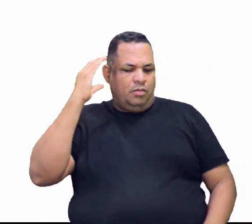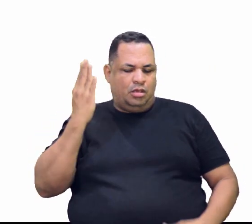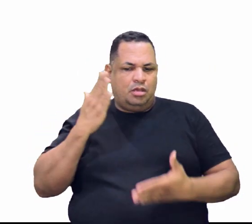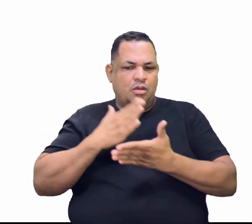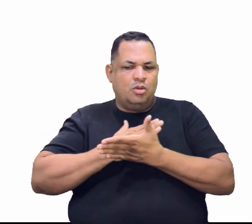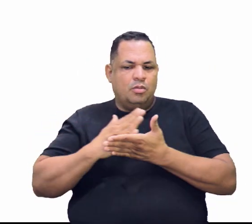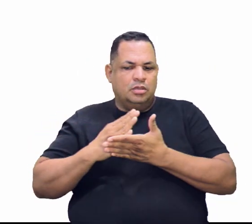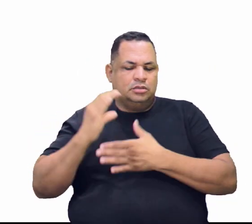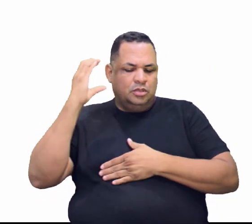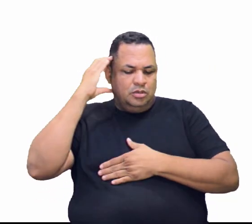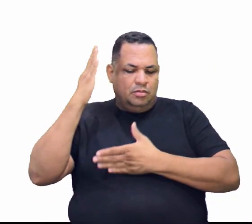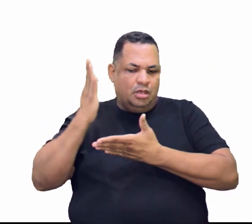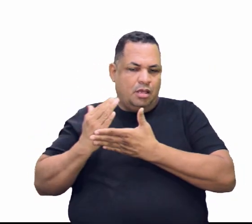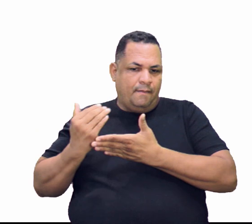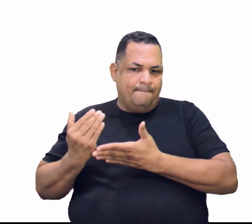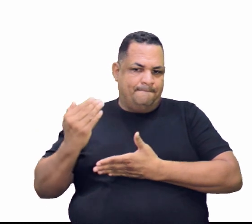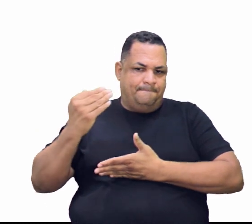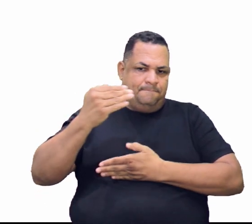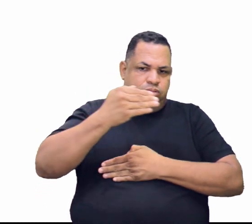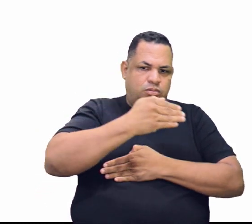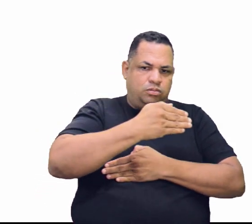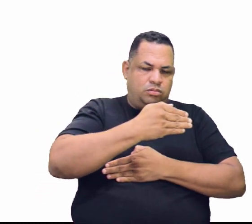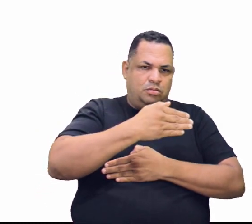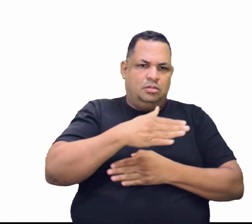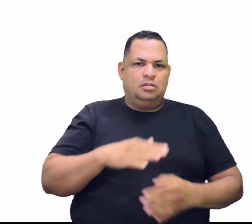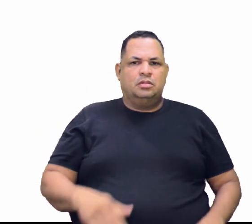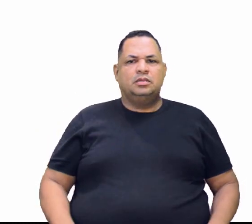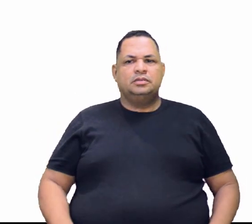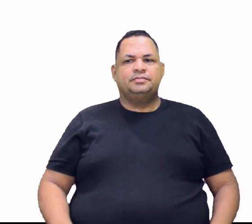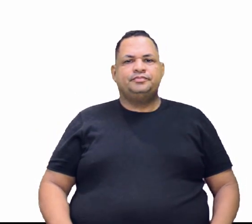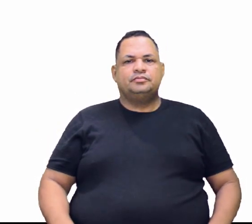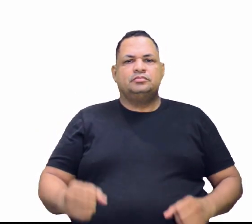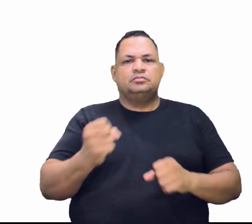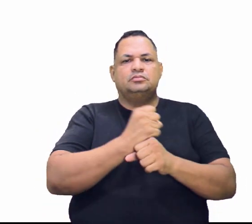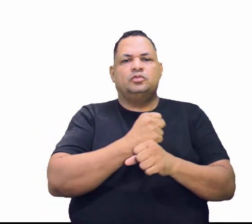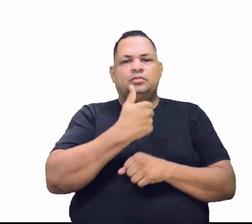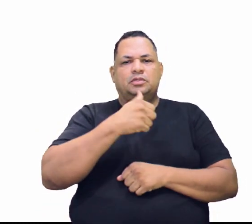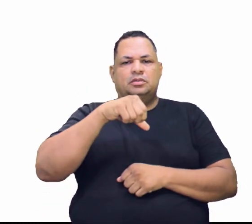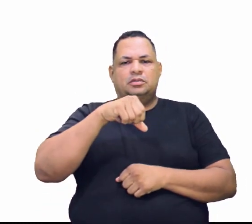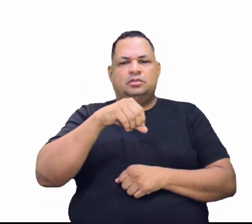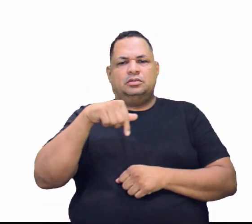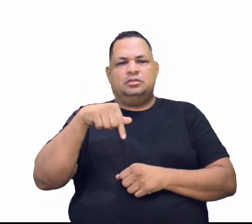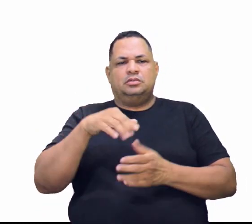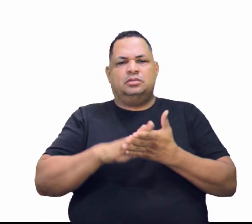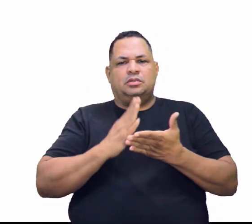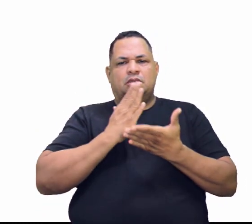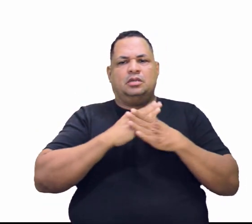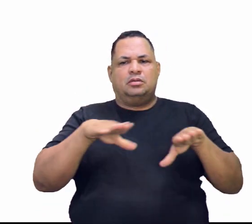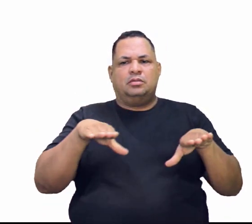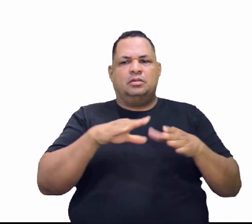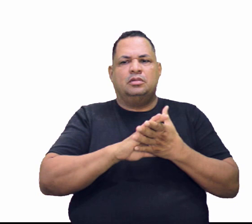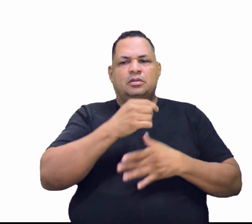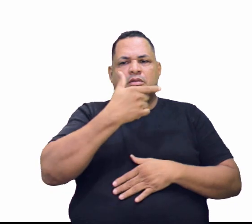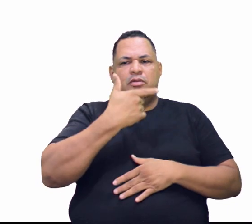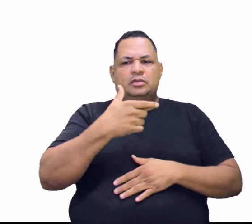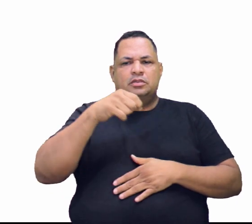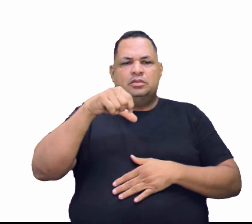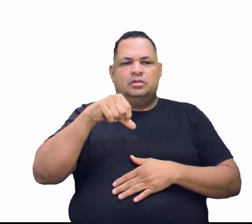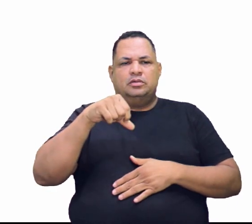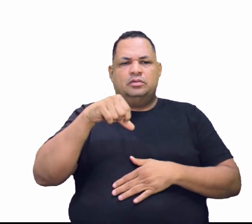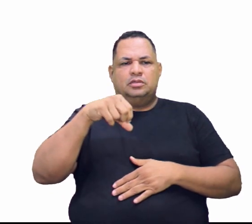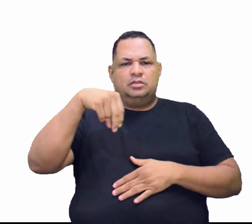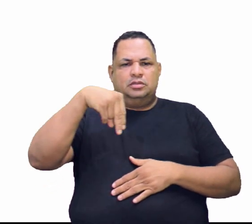self-made man, enfim, tantos outros adjetivos que é dado a esse grande homem. Lembrando que